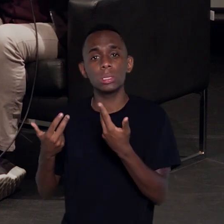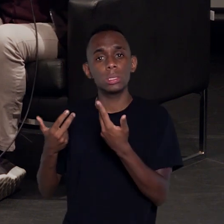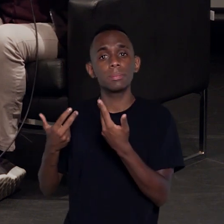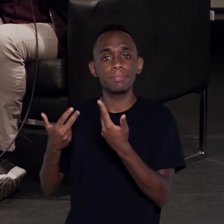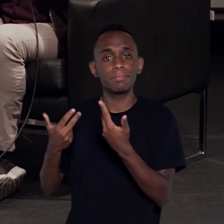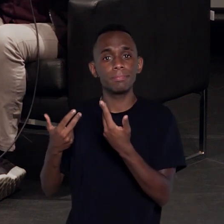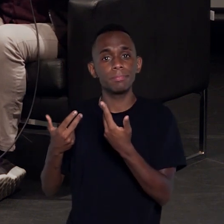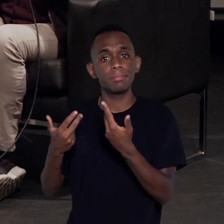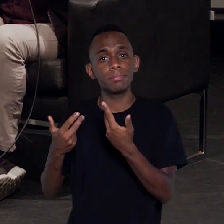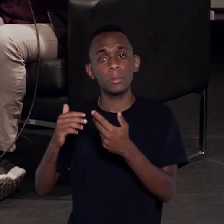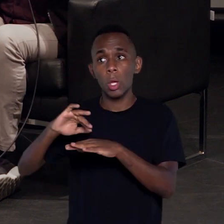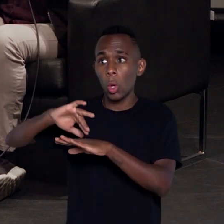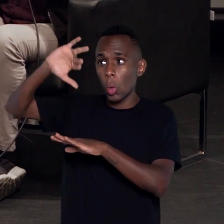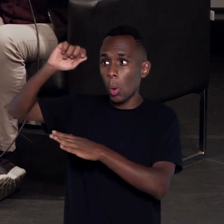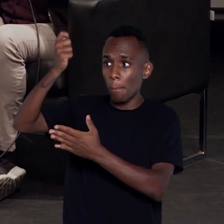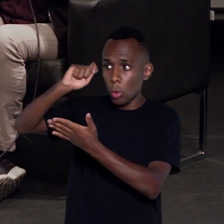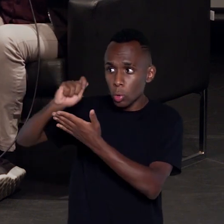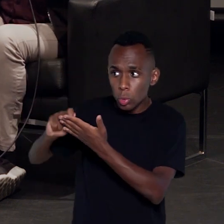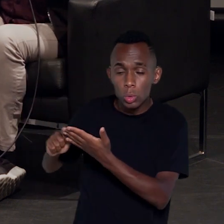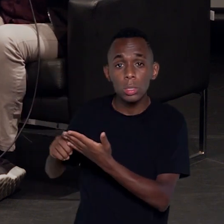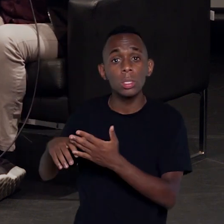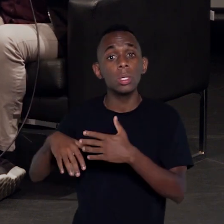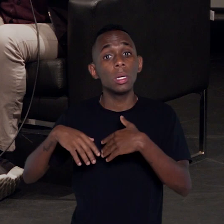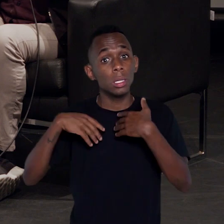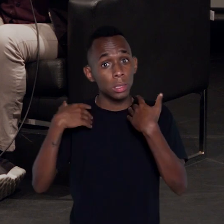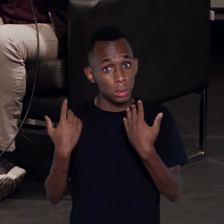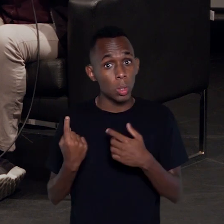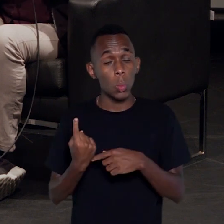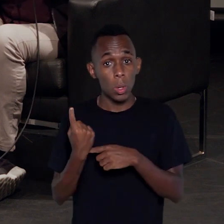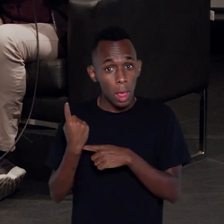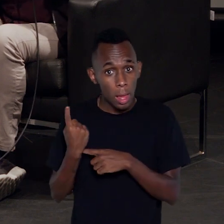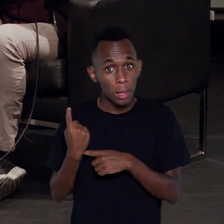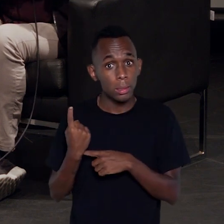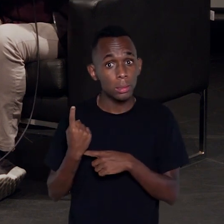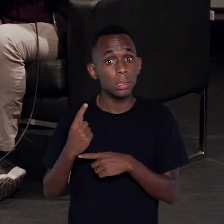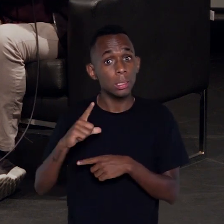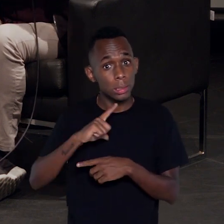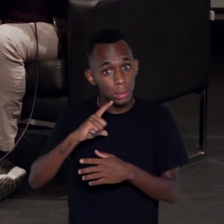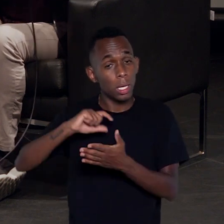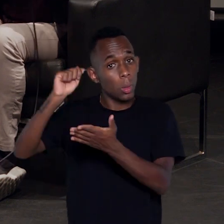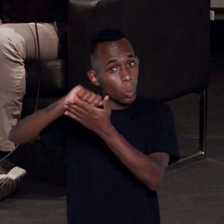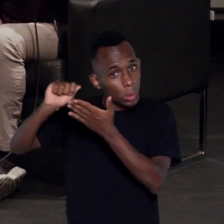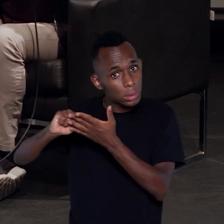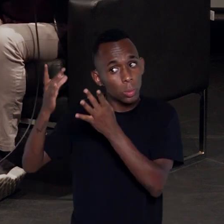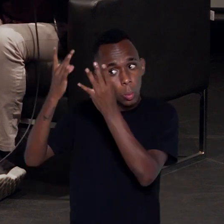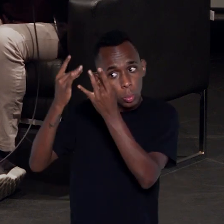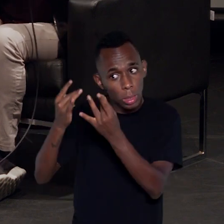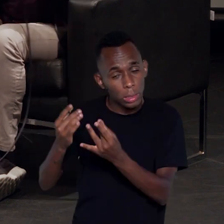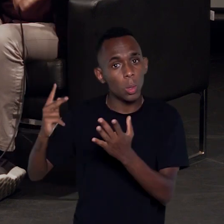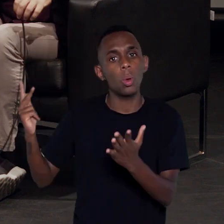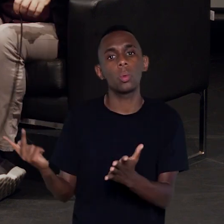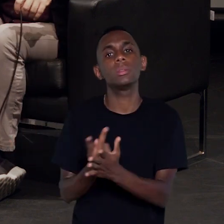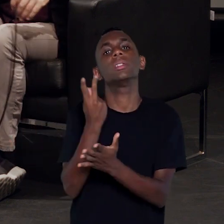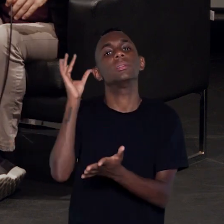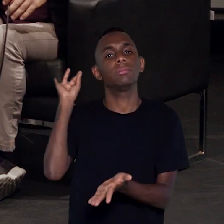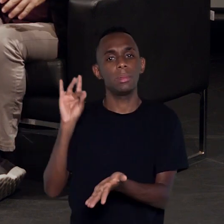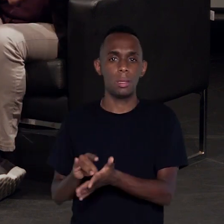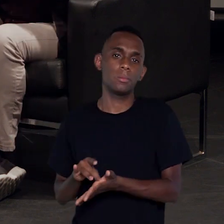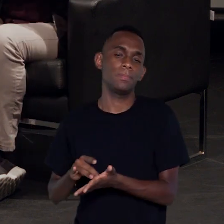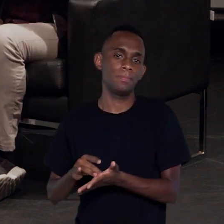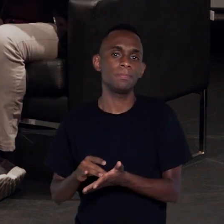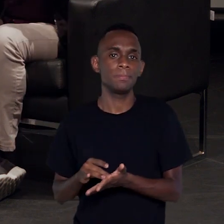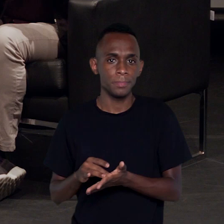coisas, e no encadeamento lógico que ali está inscrita uma narrativa. Ali está